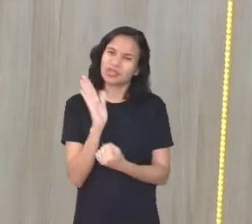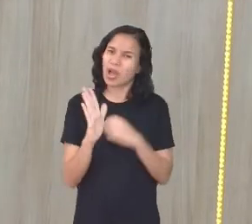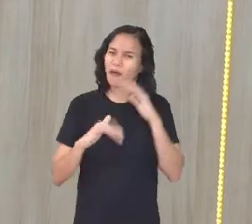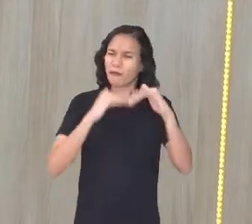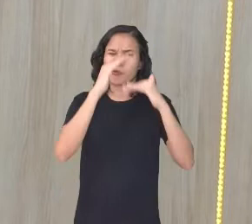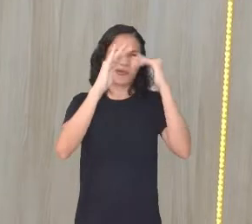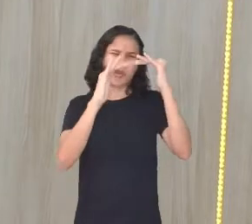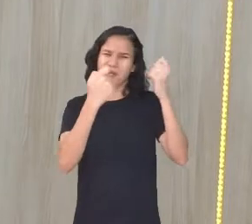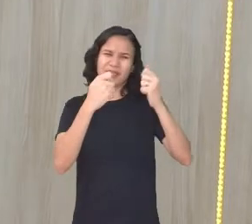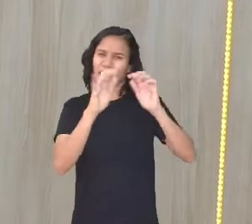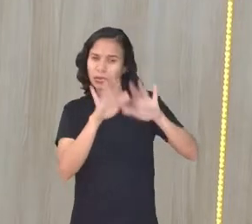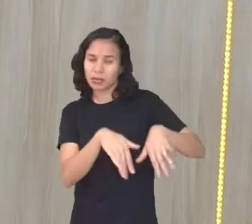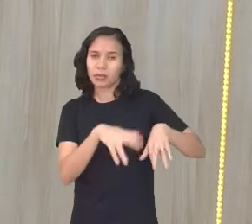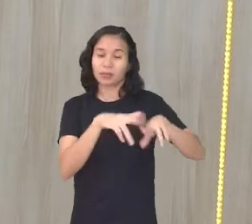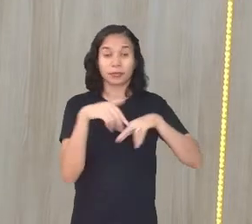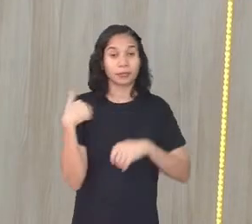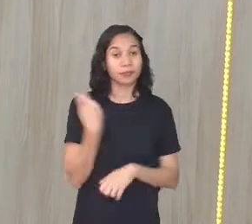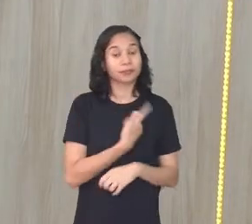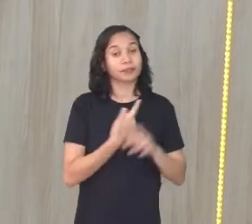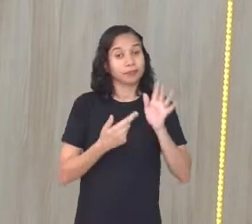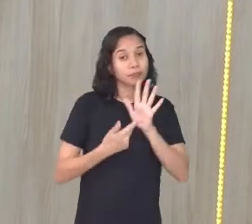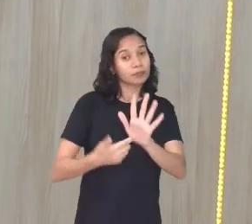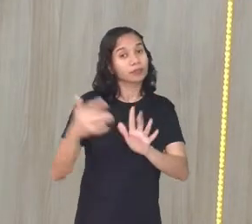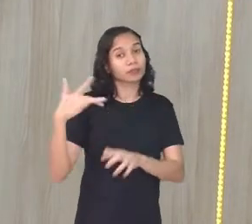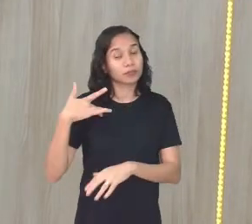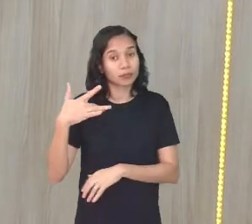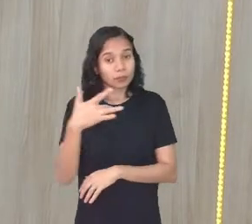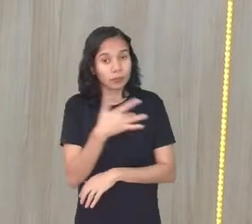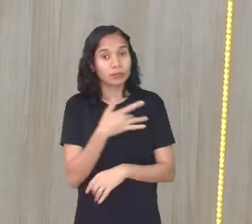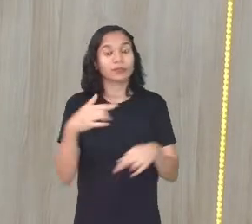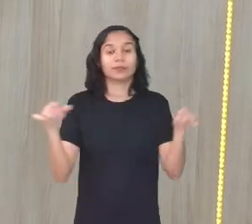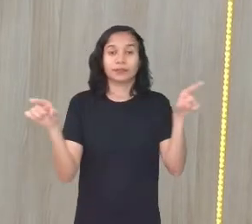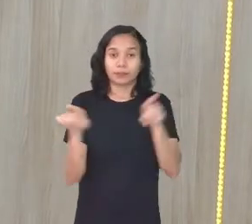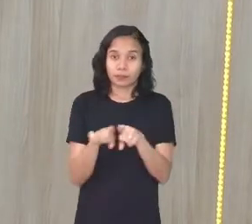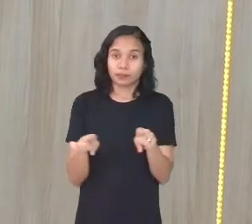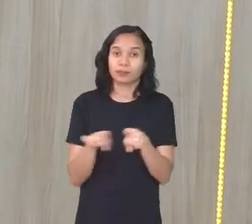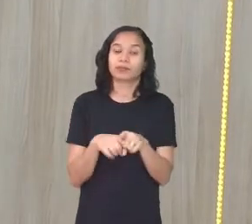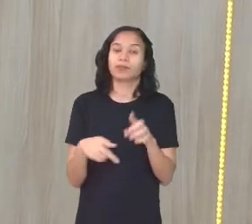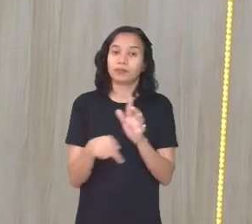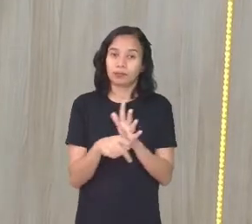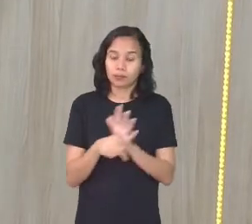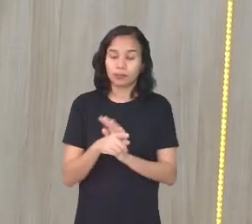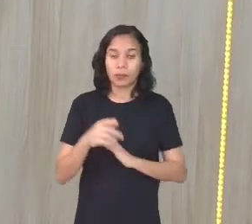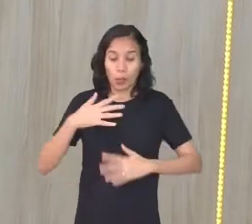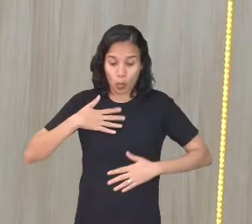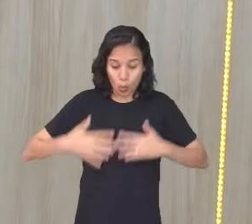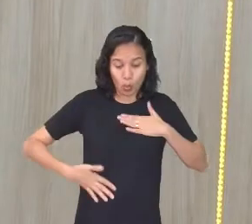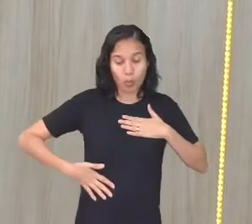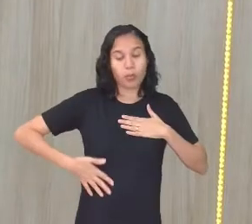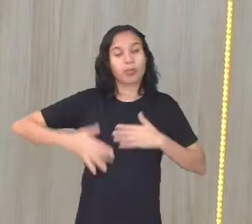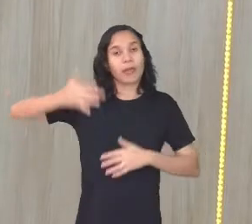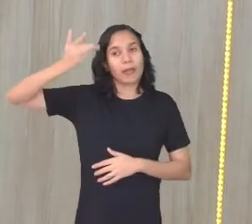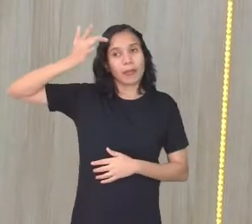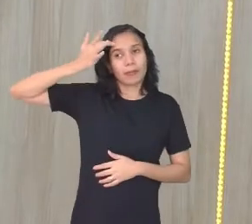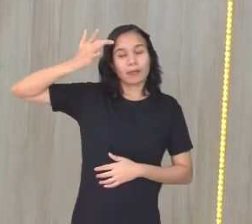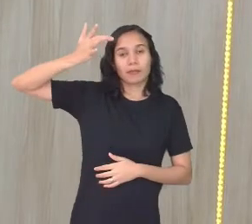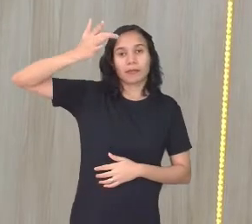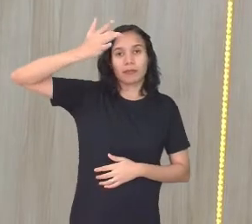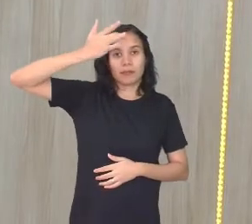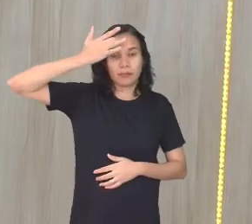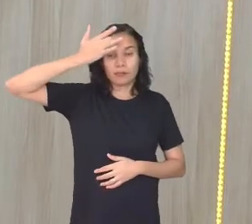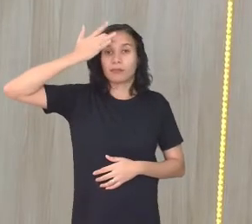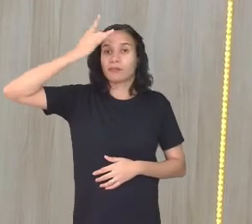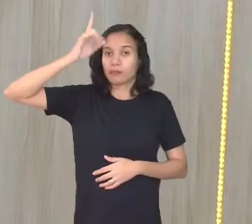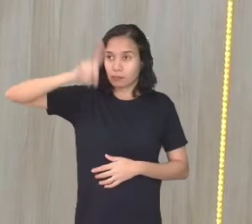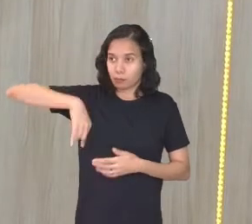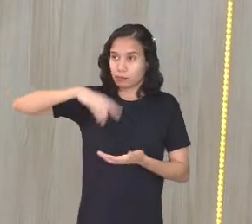evoluiu, tá? Então, a gente traz isso, a questão de saúde também, a física, mas a saúde mental. Não é